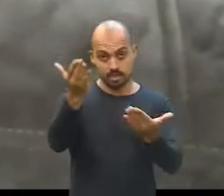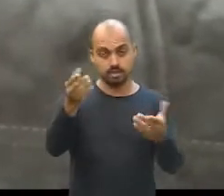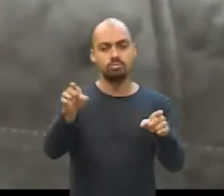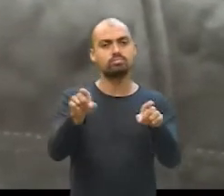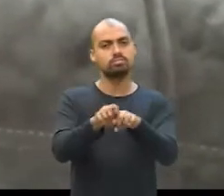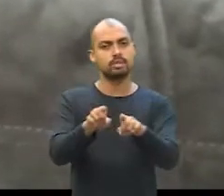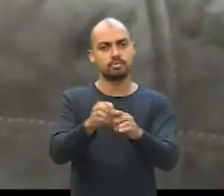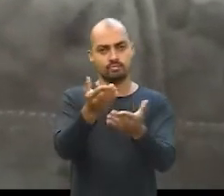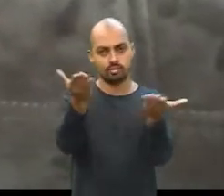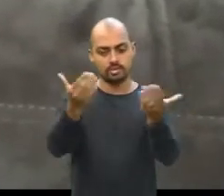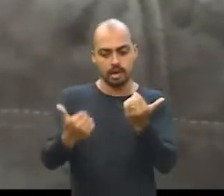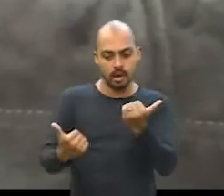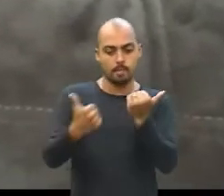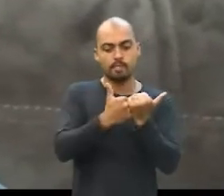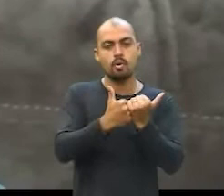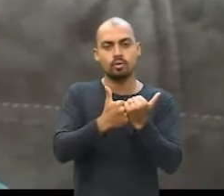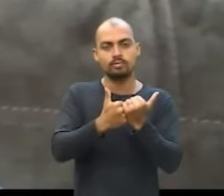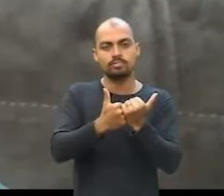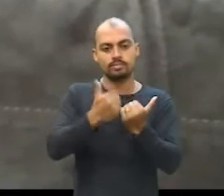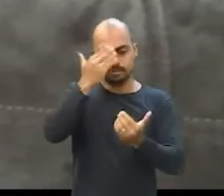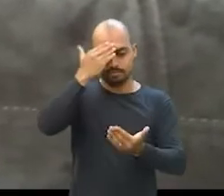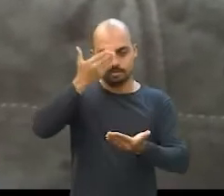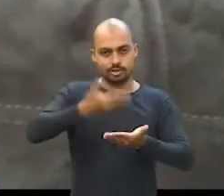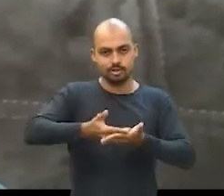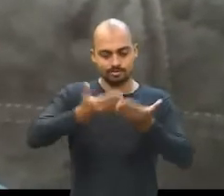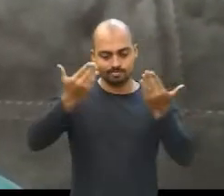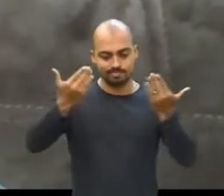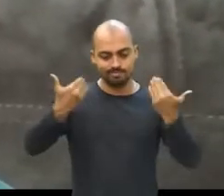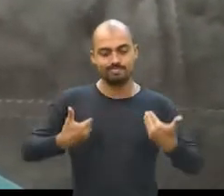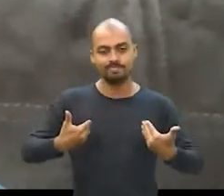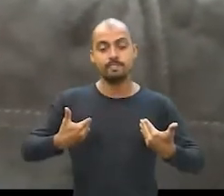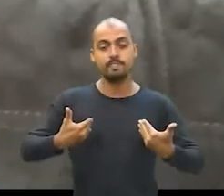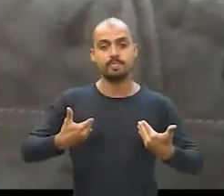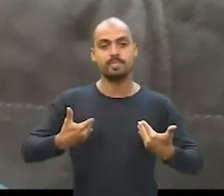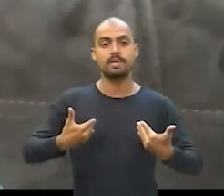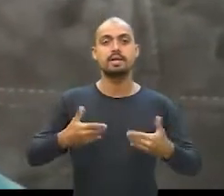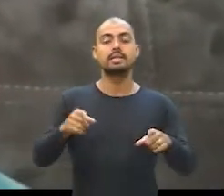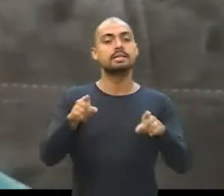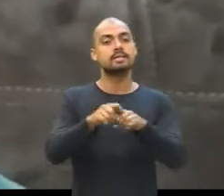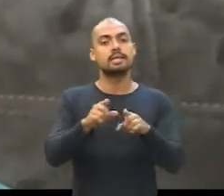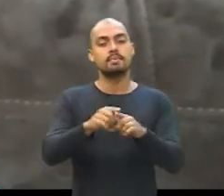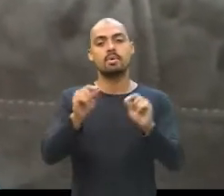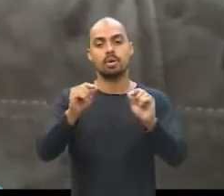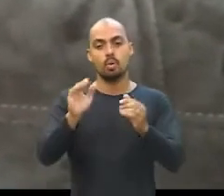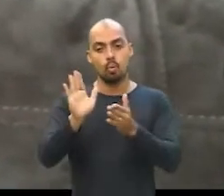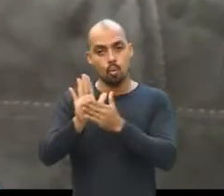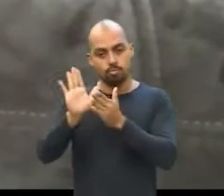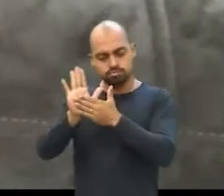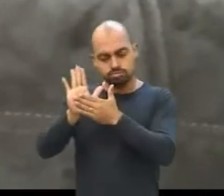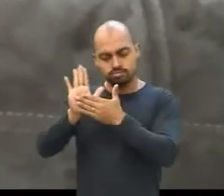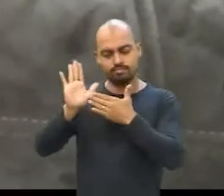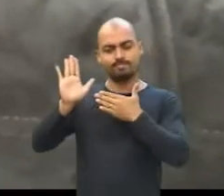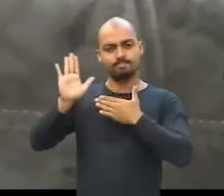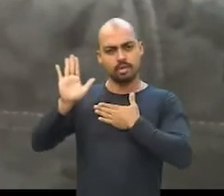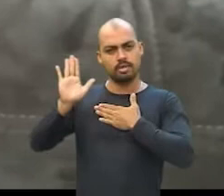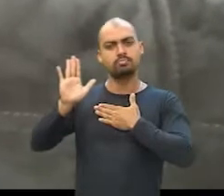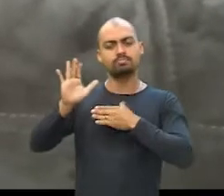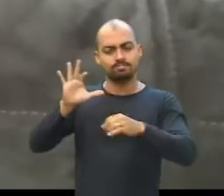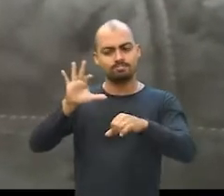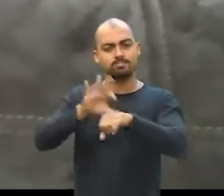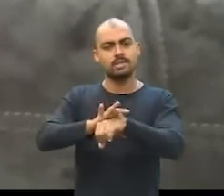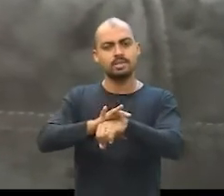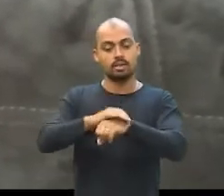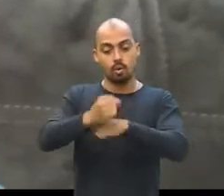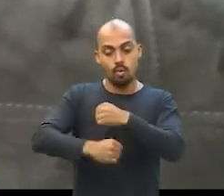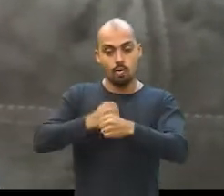Agradecer você também que nos apoiou, que acreditou em nosso trabalho e dizer aqui com vocês que o nosso compromisso está mantido, que o